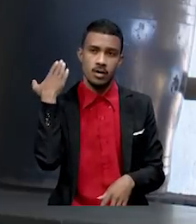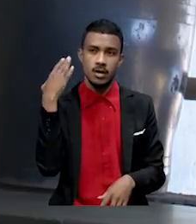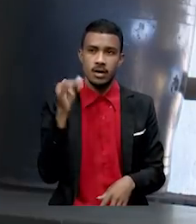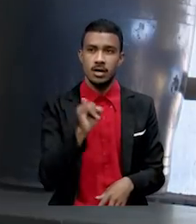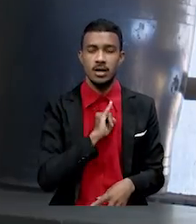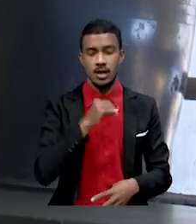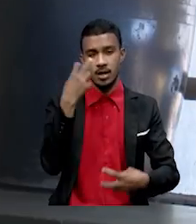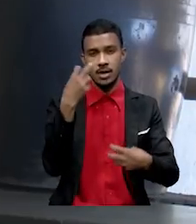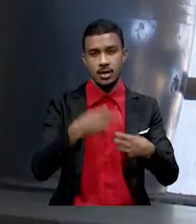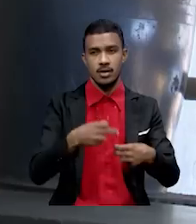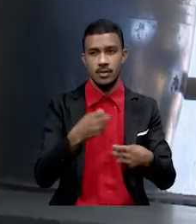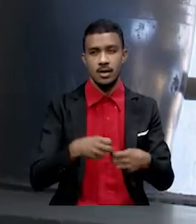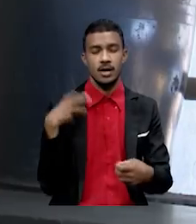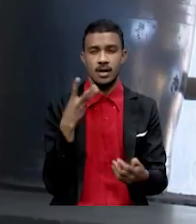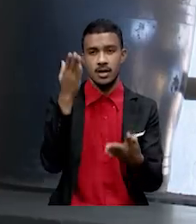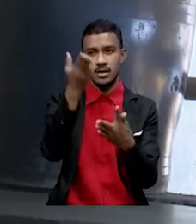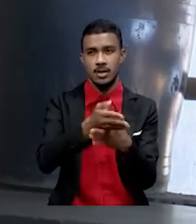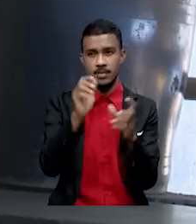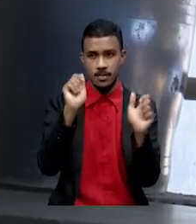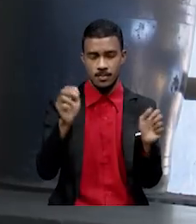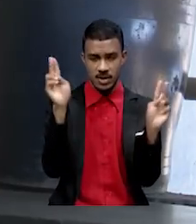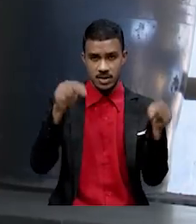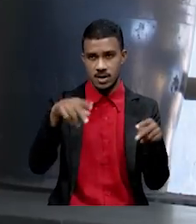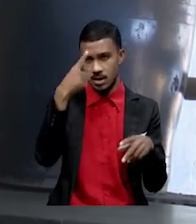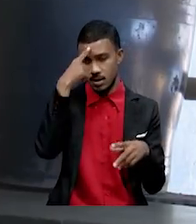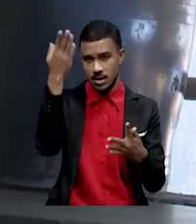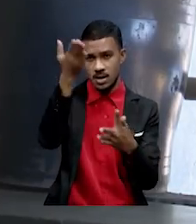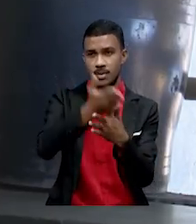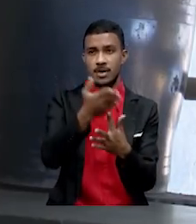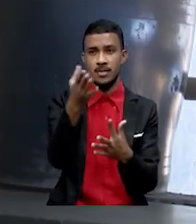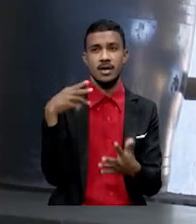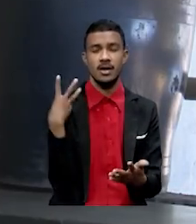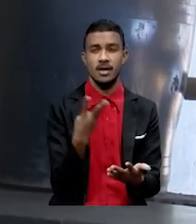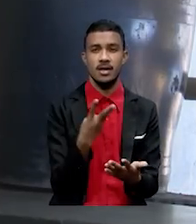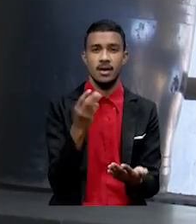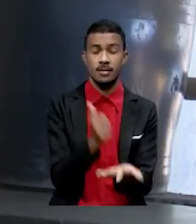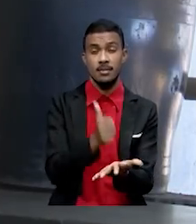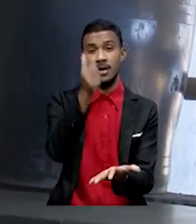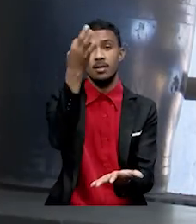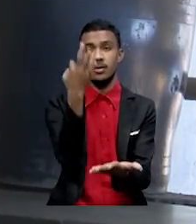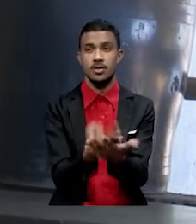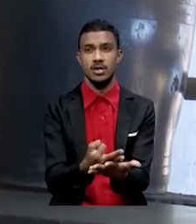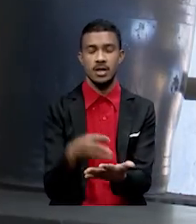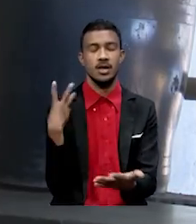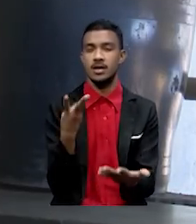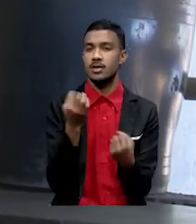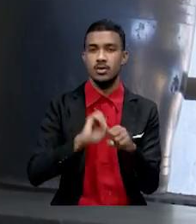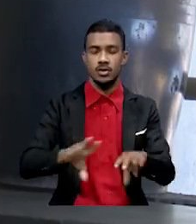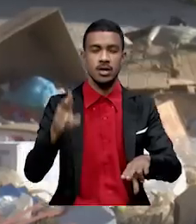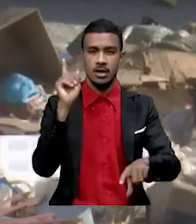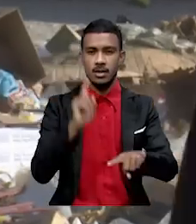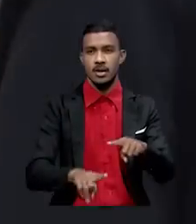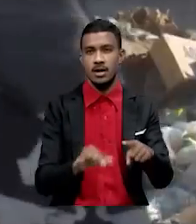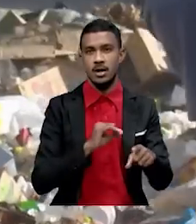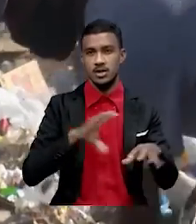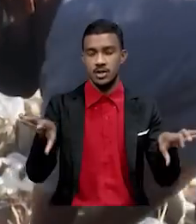susar ita tama uyen ba bersih ita tama uyen ba agora mana no osan o itu ita utik ni itu ni label ne makau sirbi tanapa